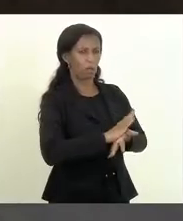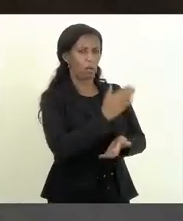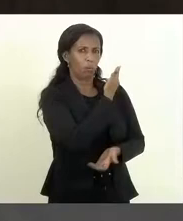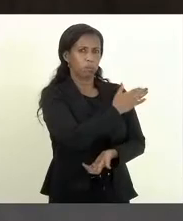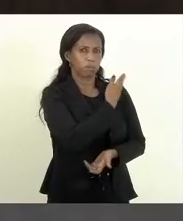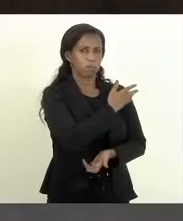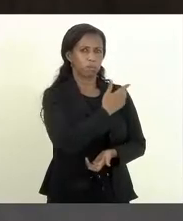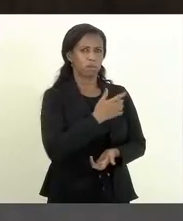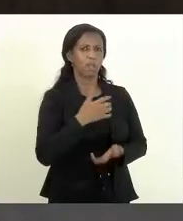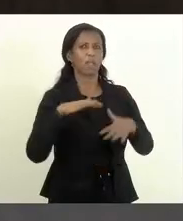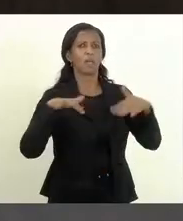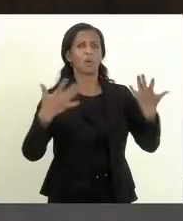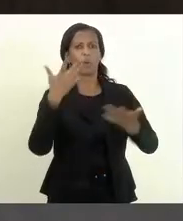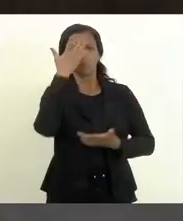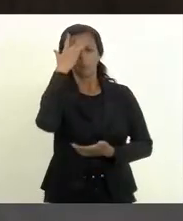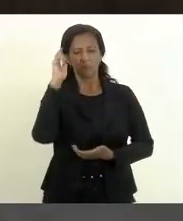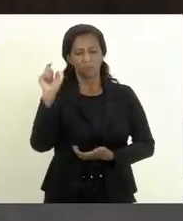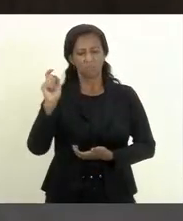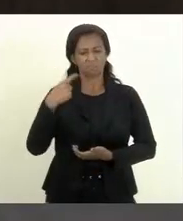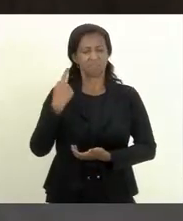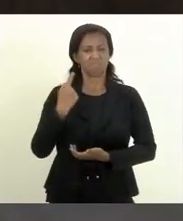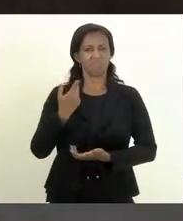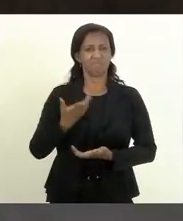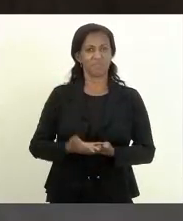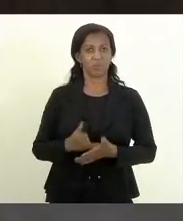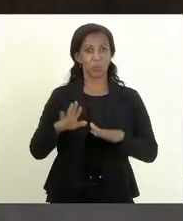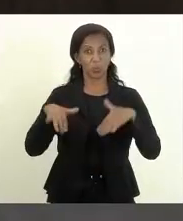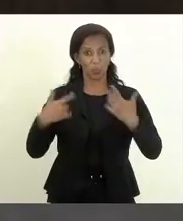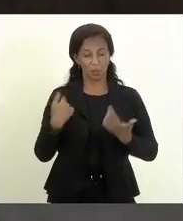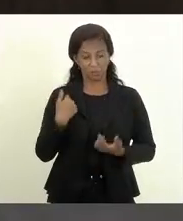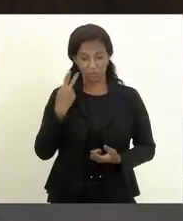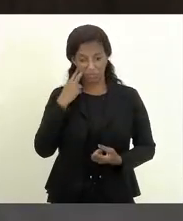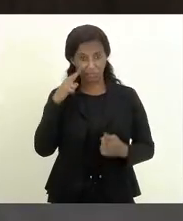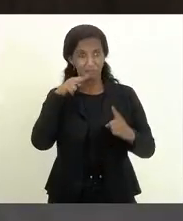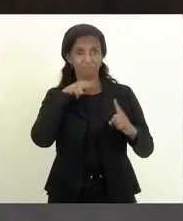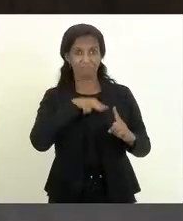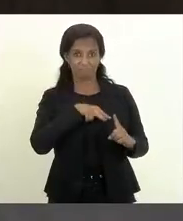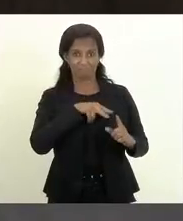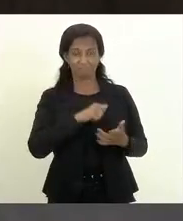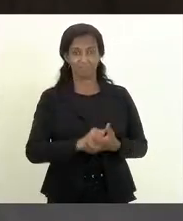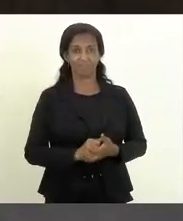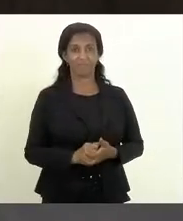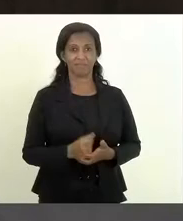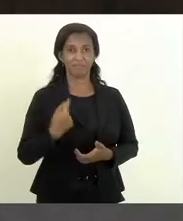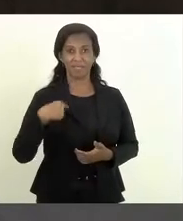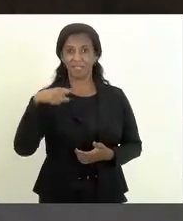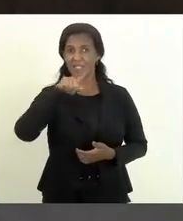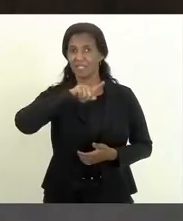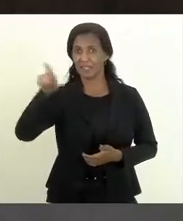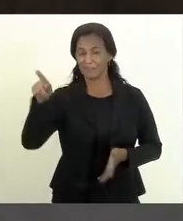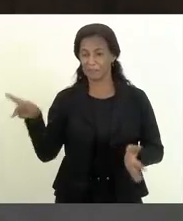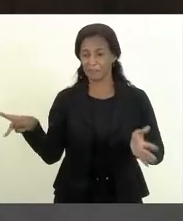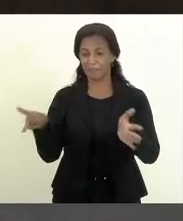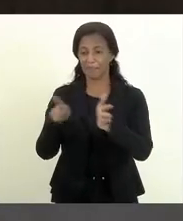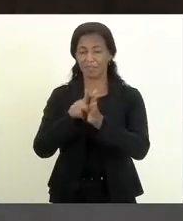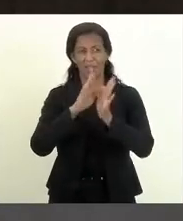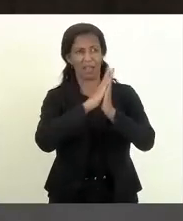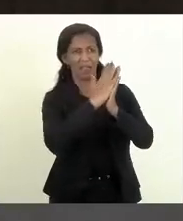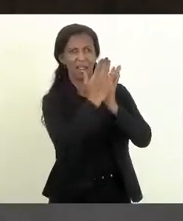a negação do racismo. Então, quando a gente vê, né, que não faz parte dos